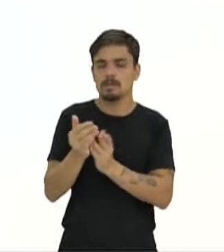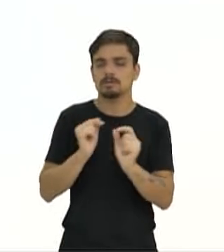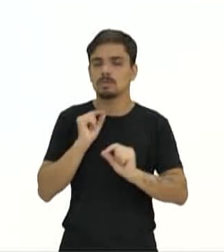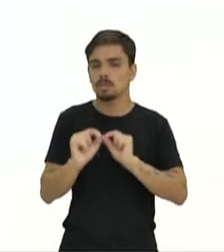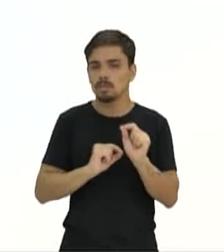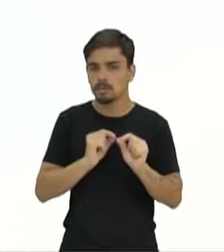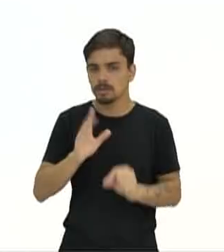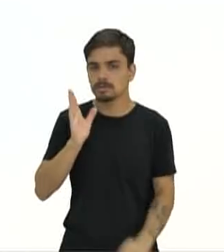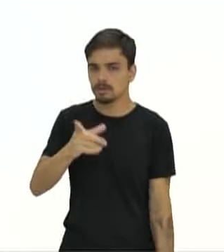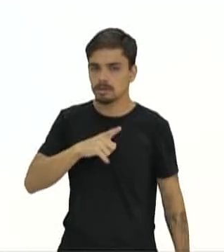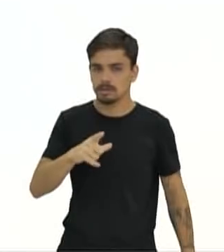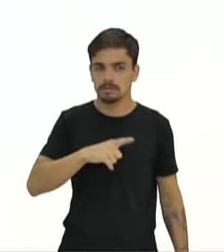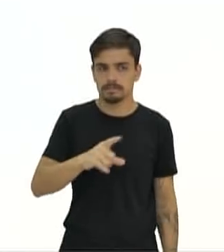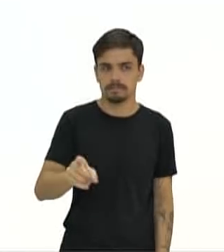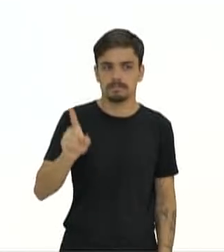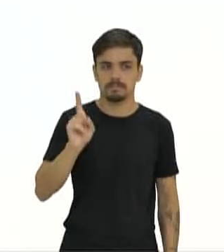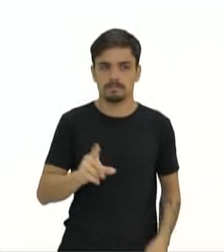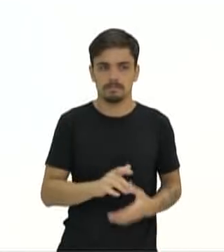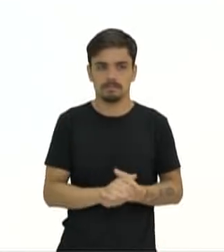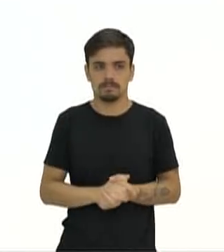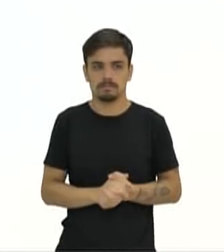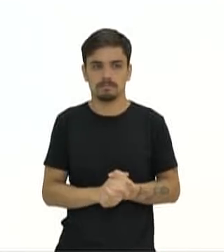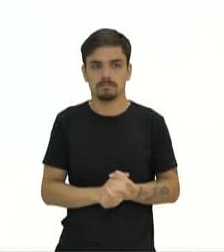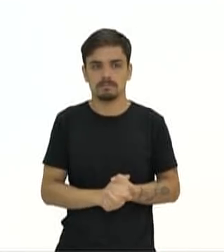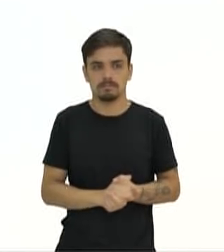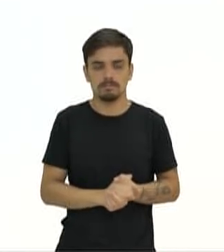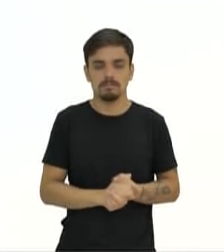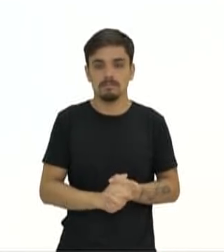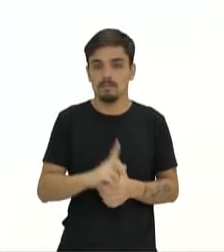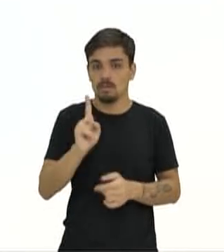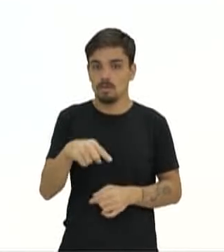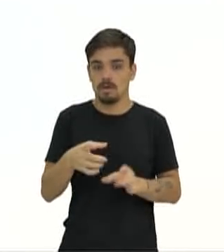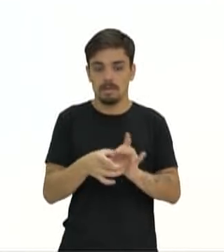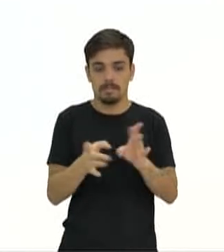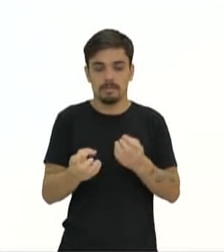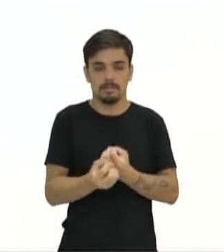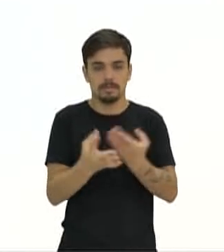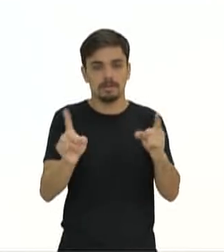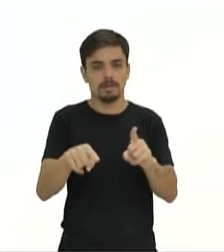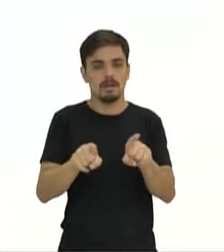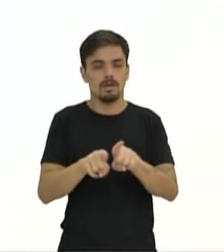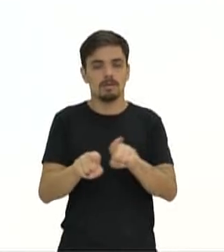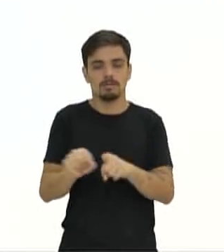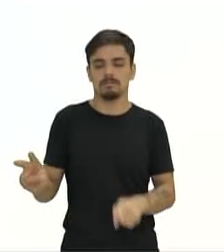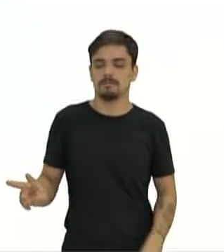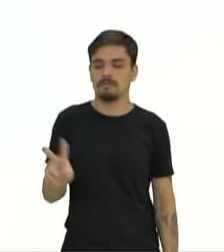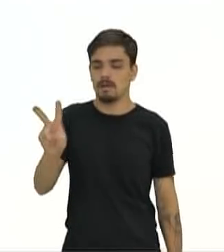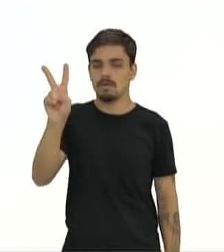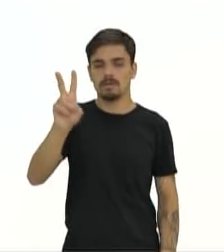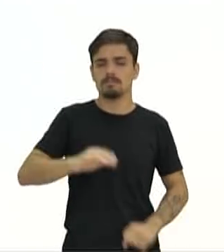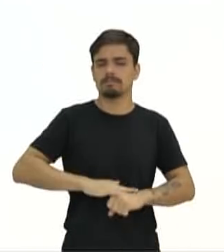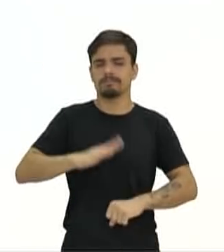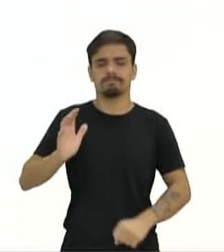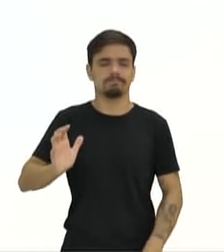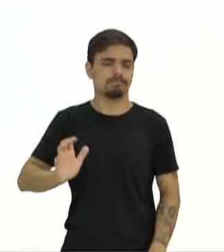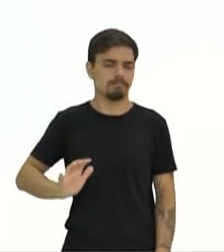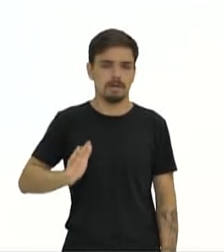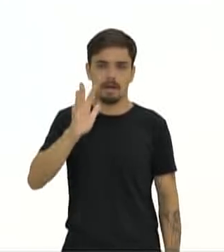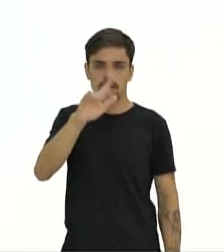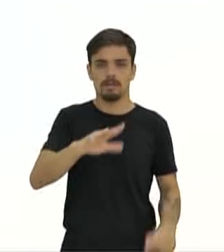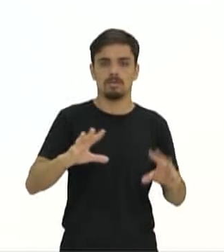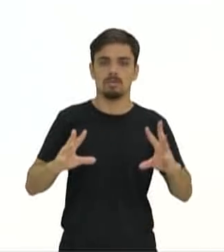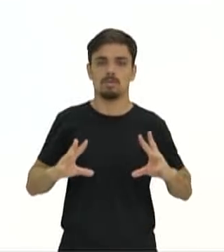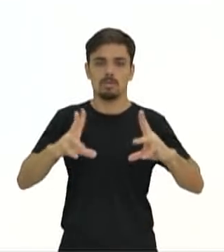então já teria a frase inicial. A liberdade de expressão é um dos valores mais caros a todos os que